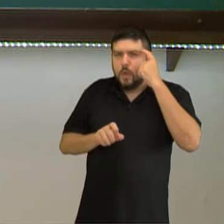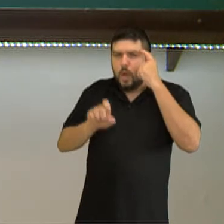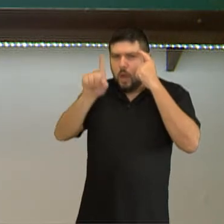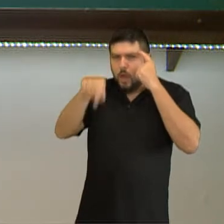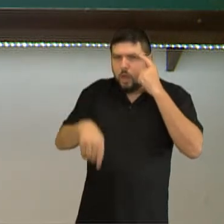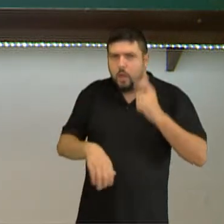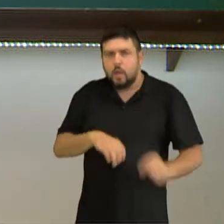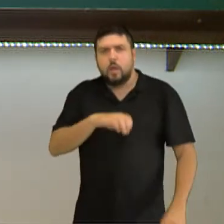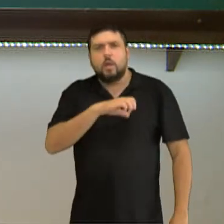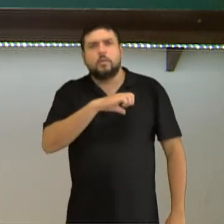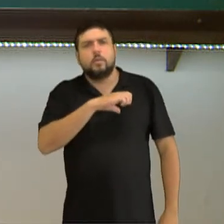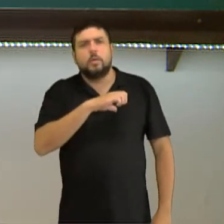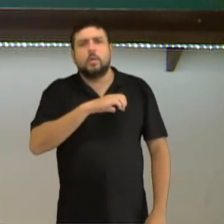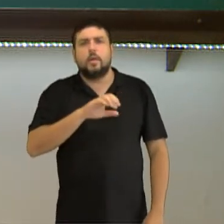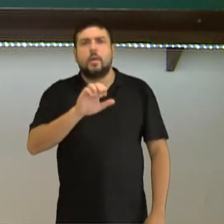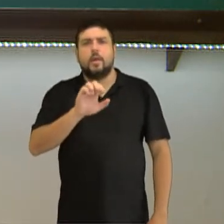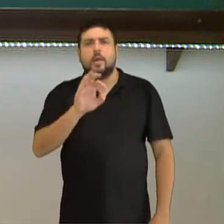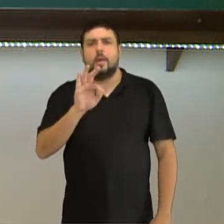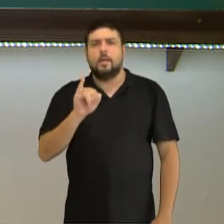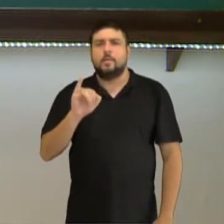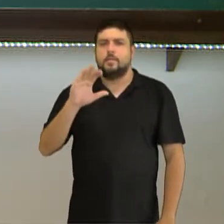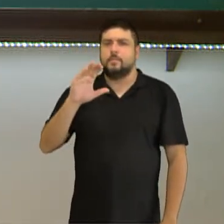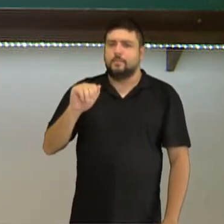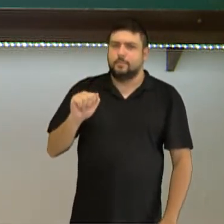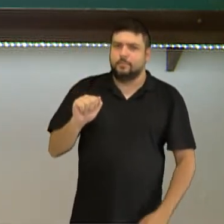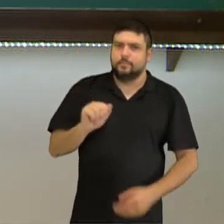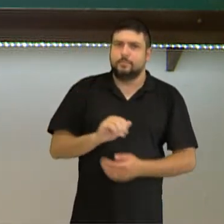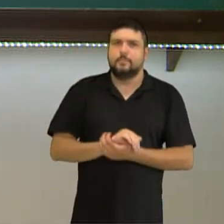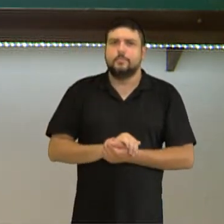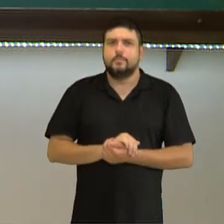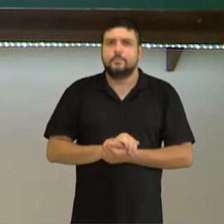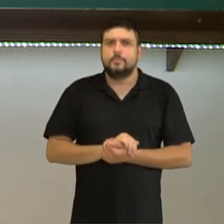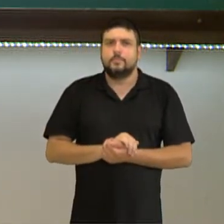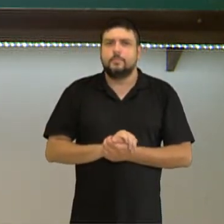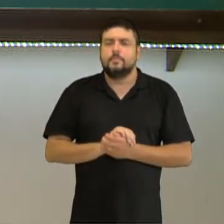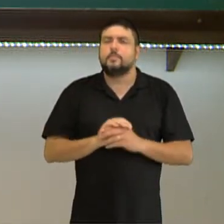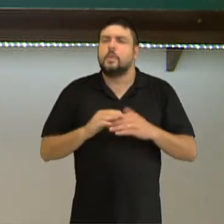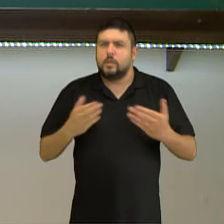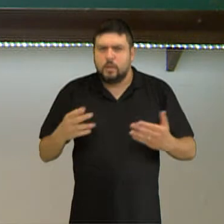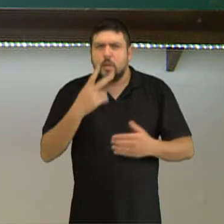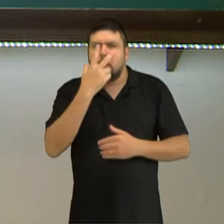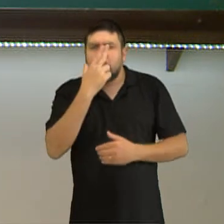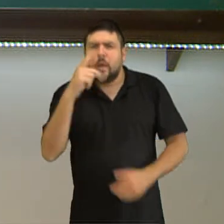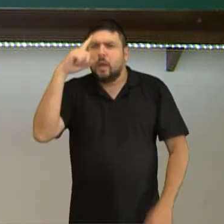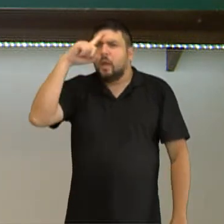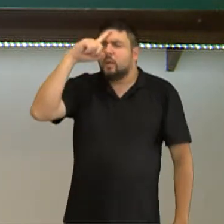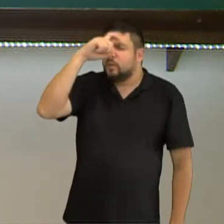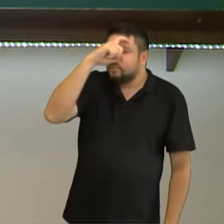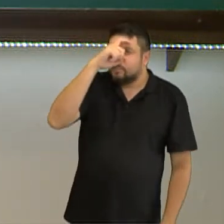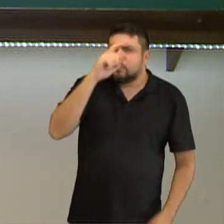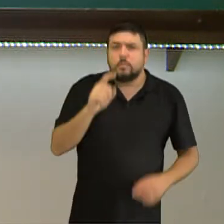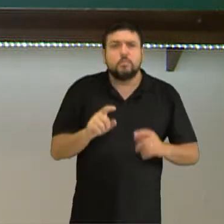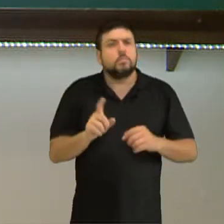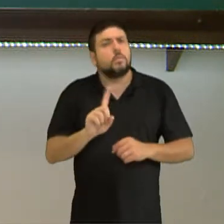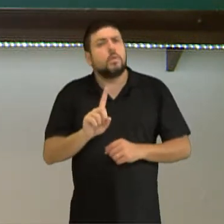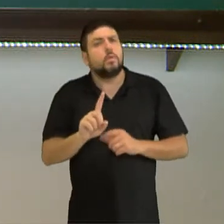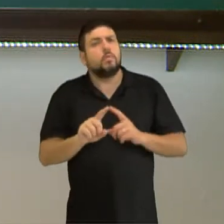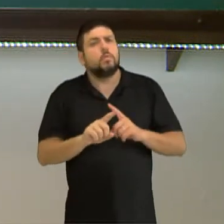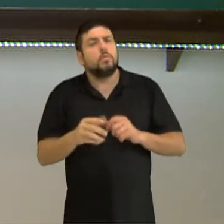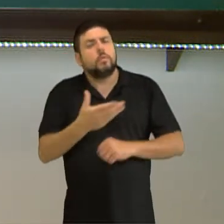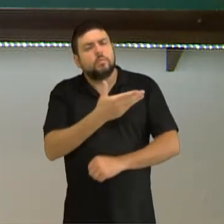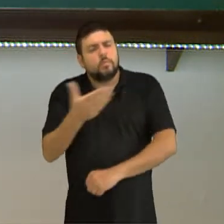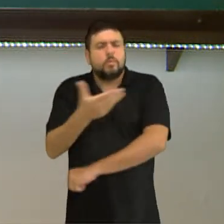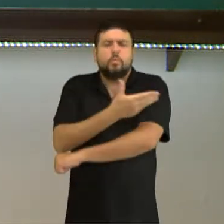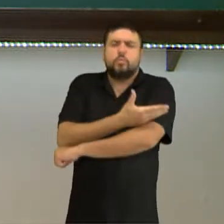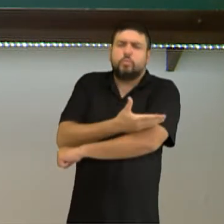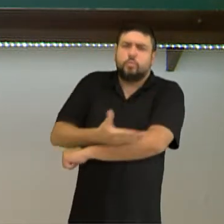Então, percebeu que nós vamos falar de ideias, conceitos que parecem muito difíceis, mas são do seu dia a dia. Então, relaxa e